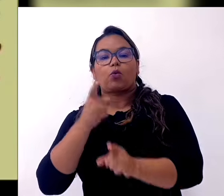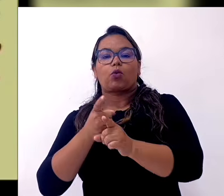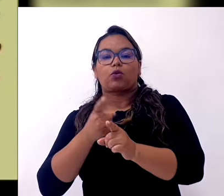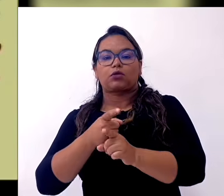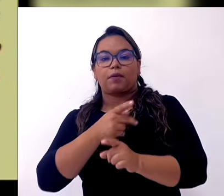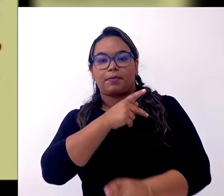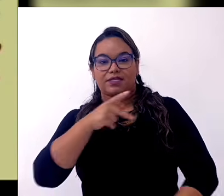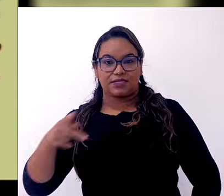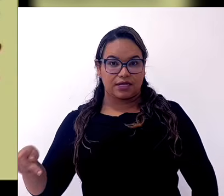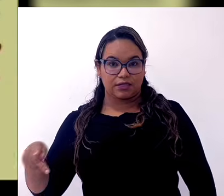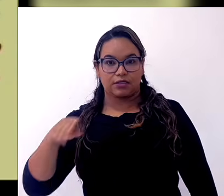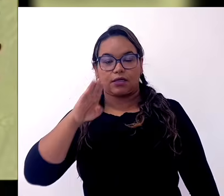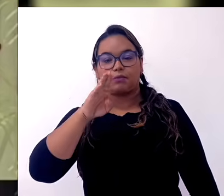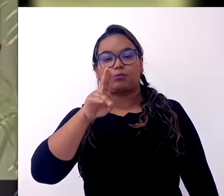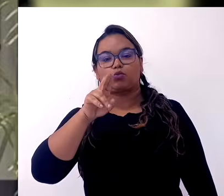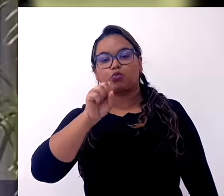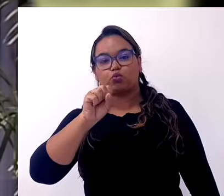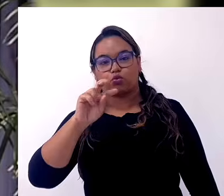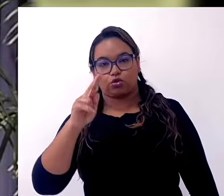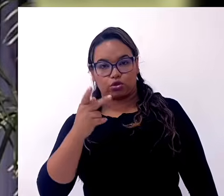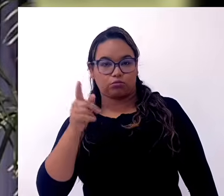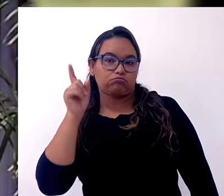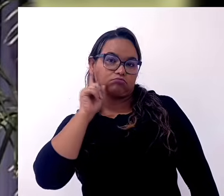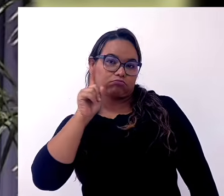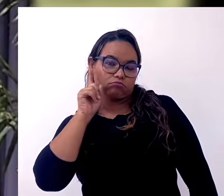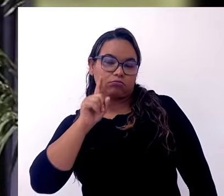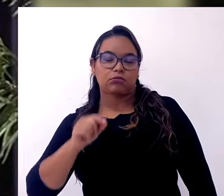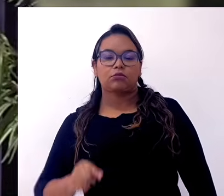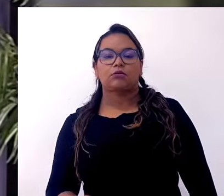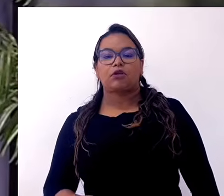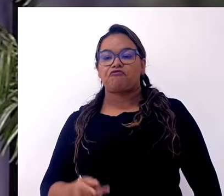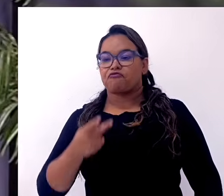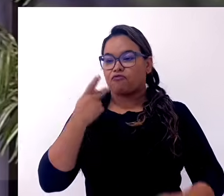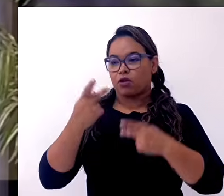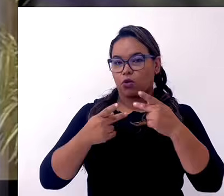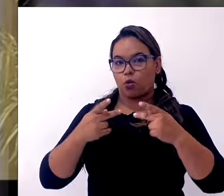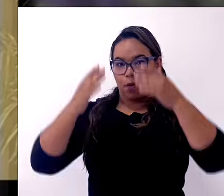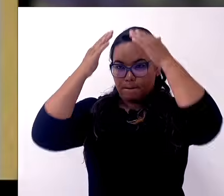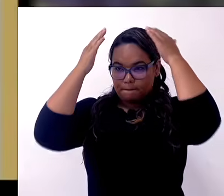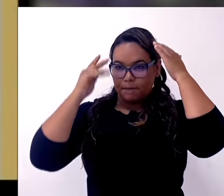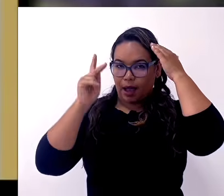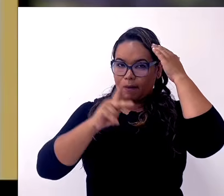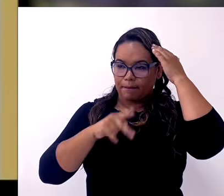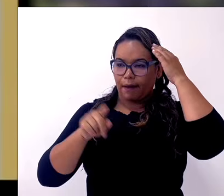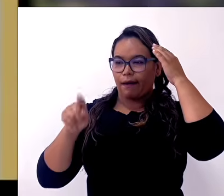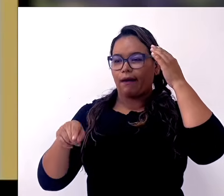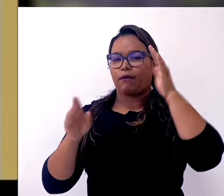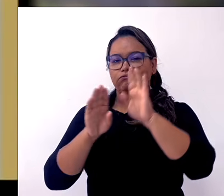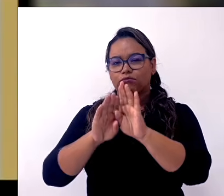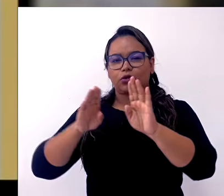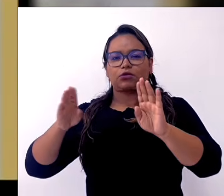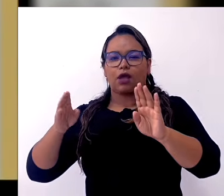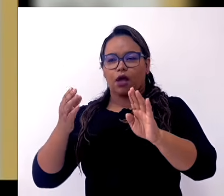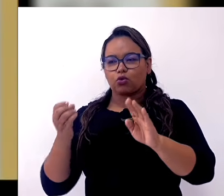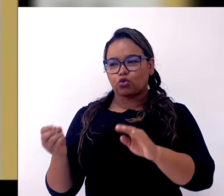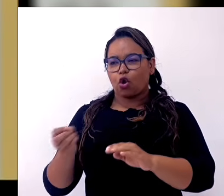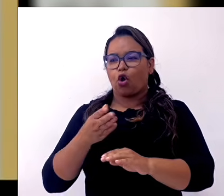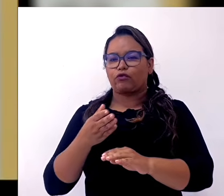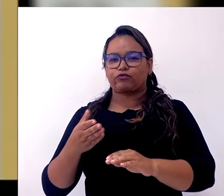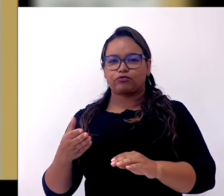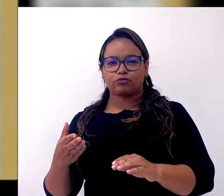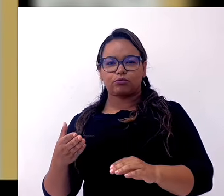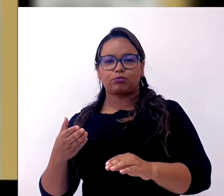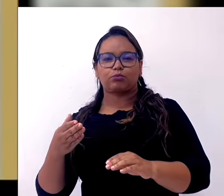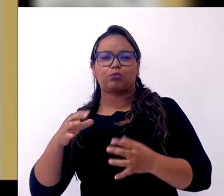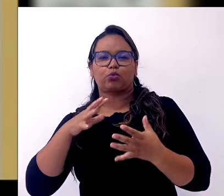liberdade. E isso foi saudado como a construção de um novo mundo. É uma grande ideia, uma nova ordem mundial, na qual